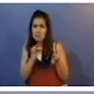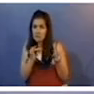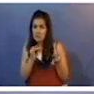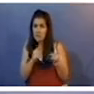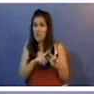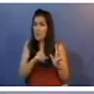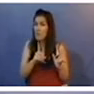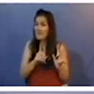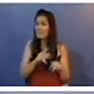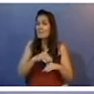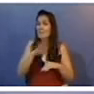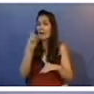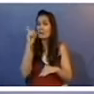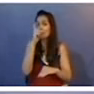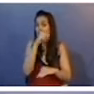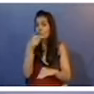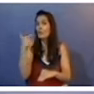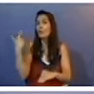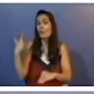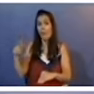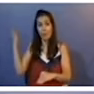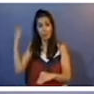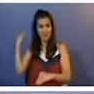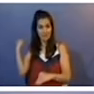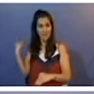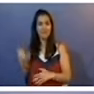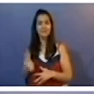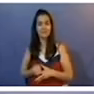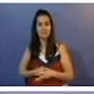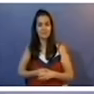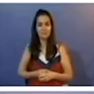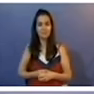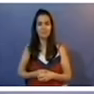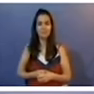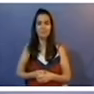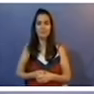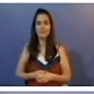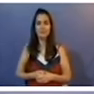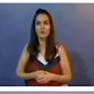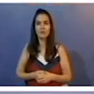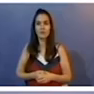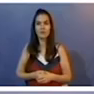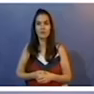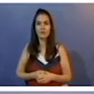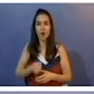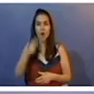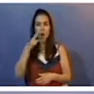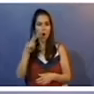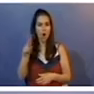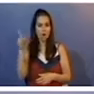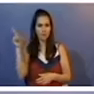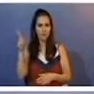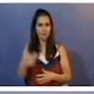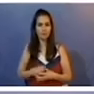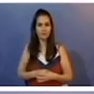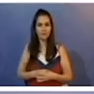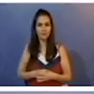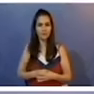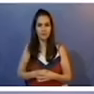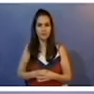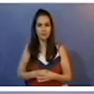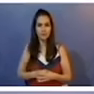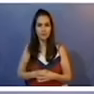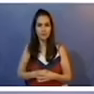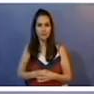mais complicado do que o dos óxidos moleculares. Olha aqui o exemplo.